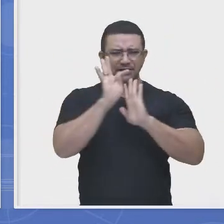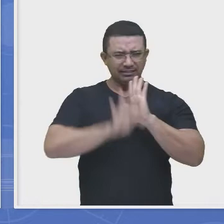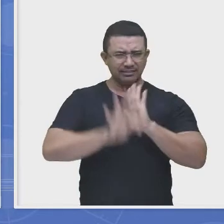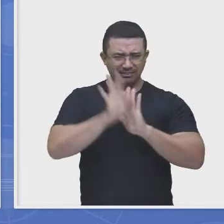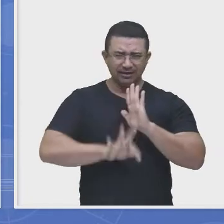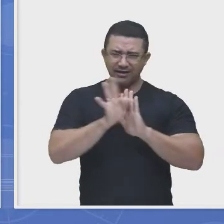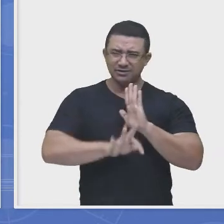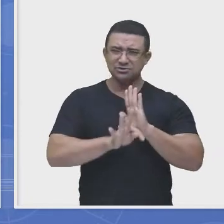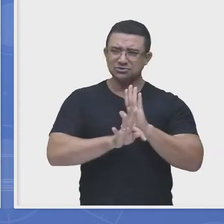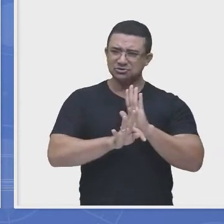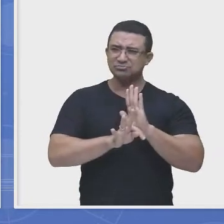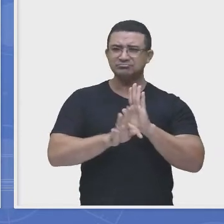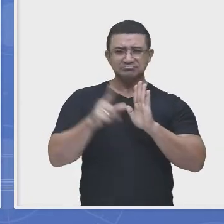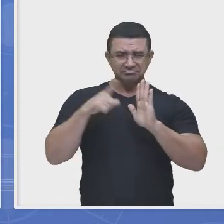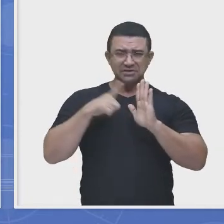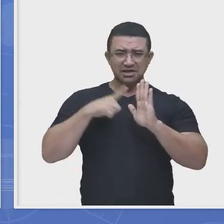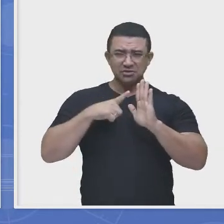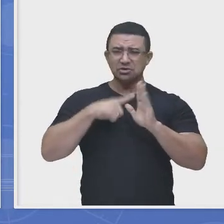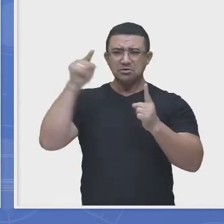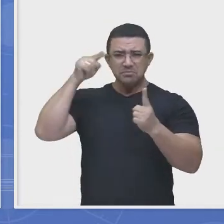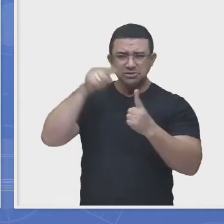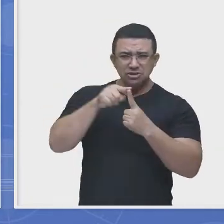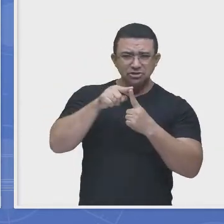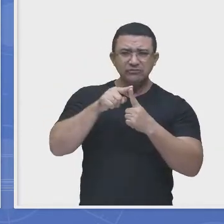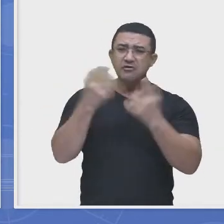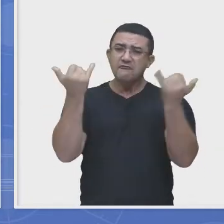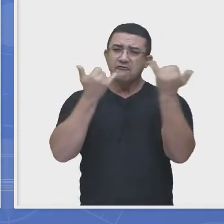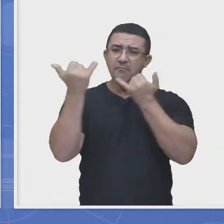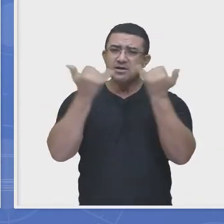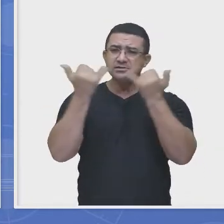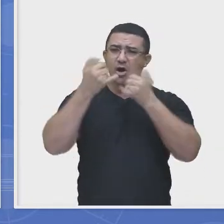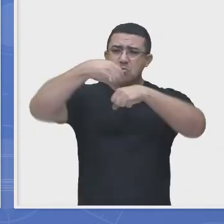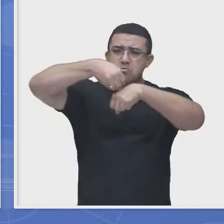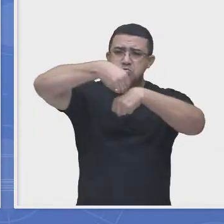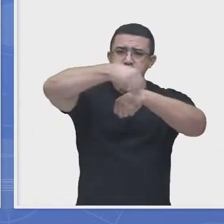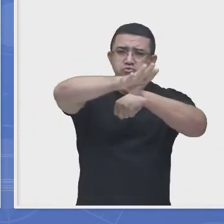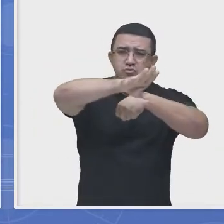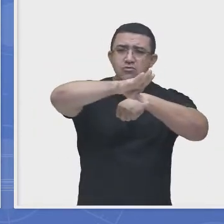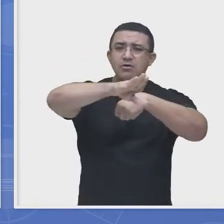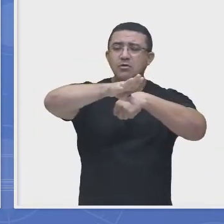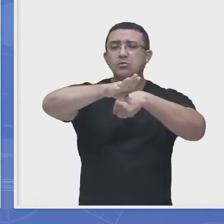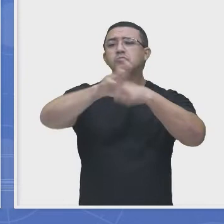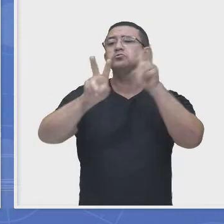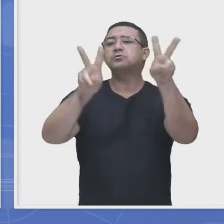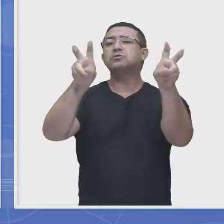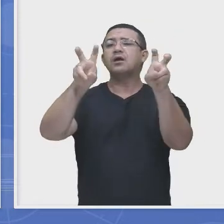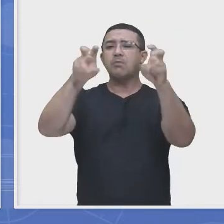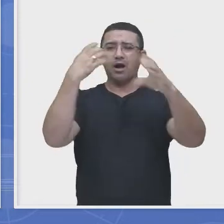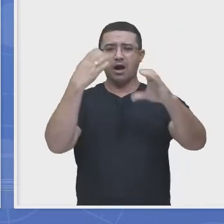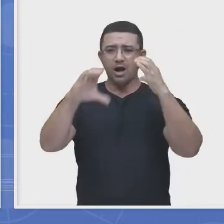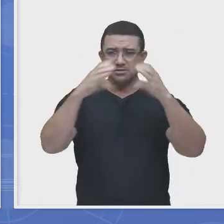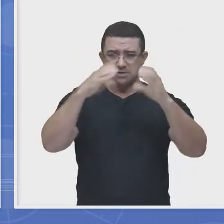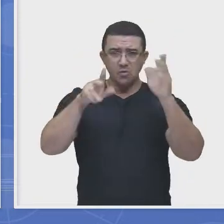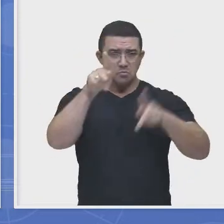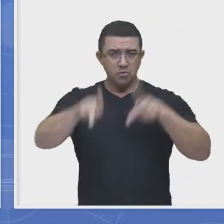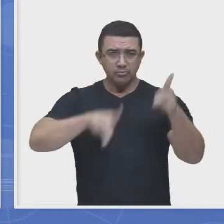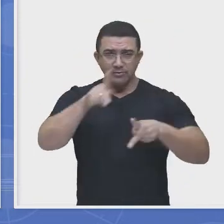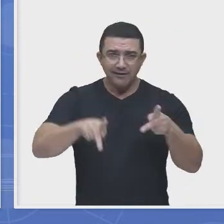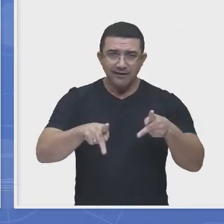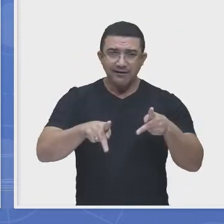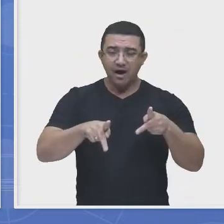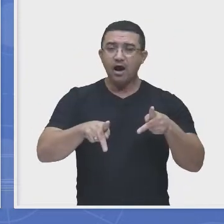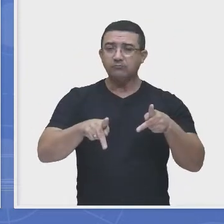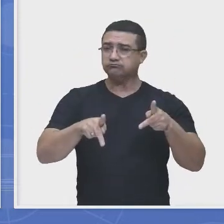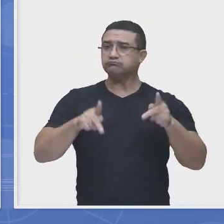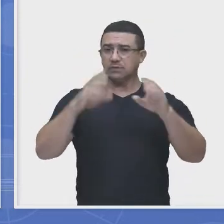caráter completamente informativo. Ele traz informações para a gente sobre a canção popular, né? Ele traz a informação de que ela